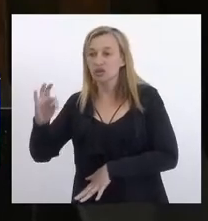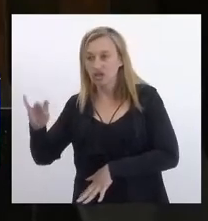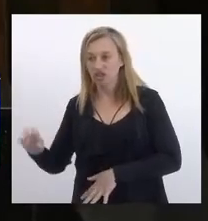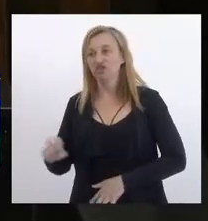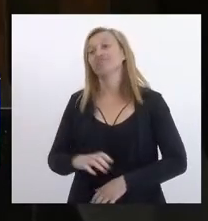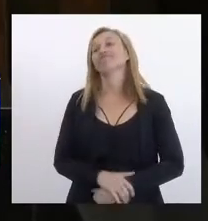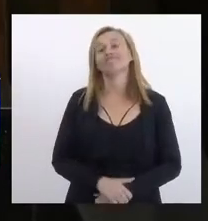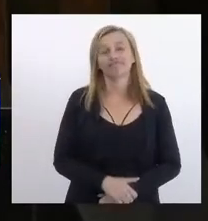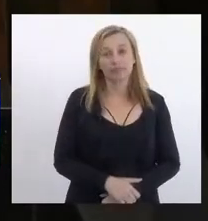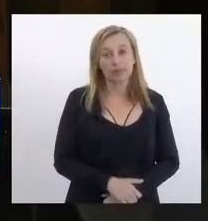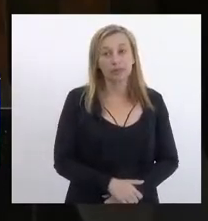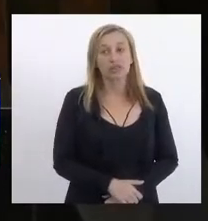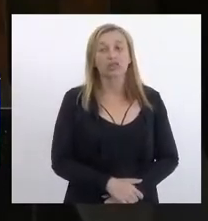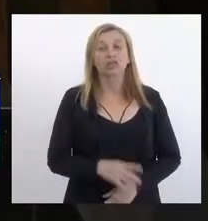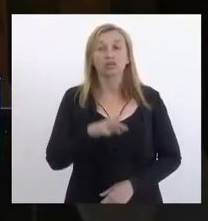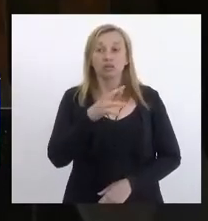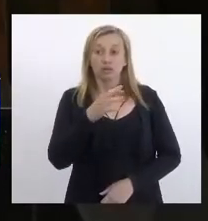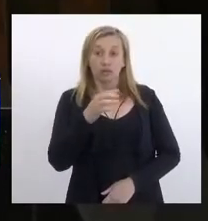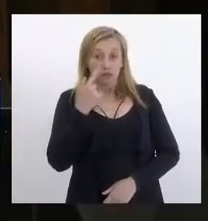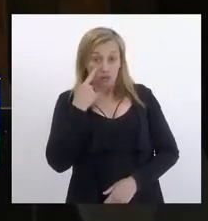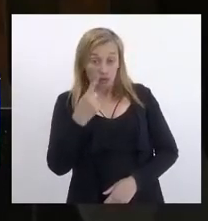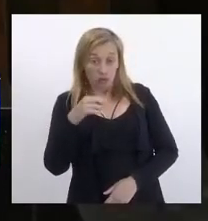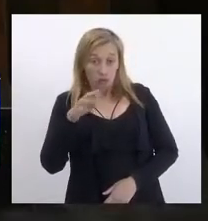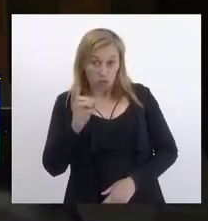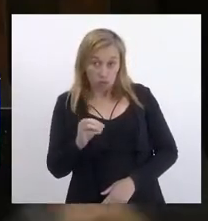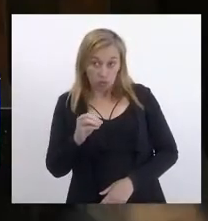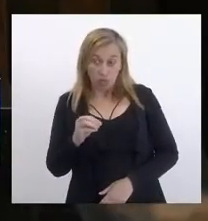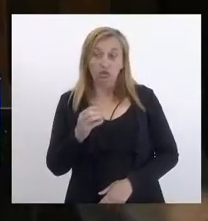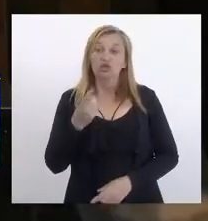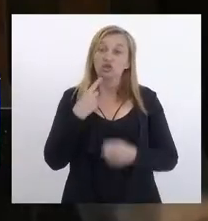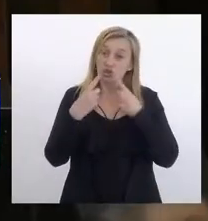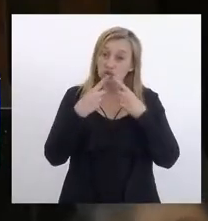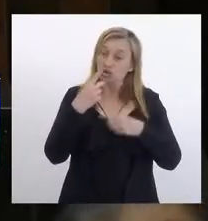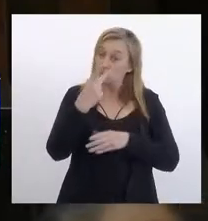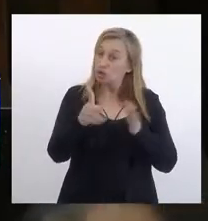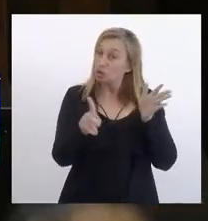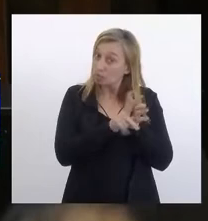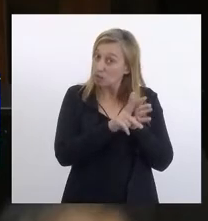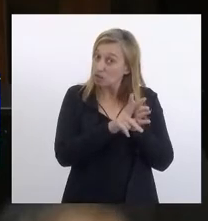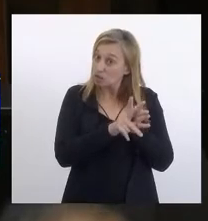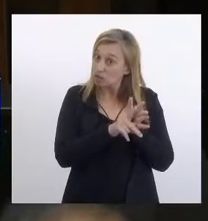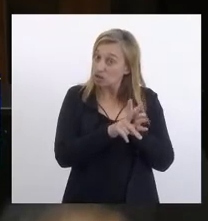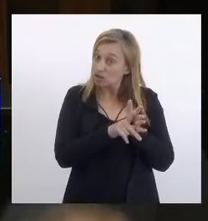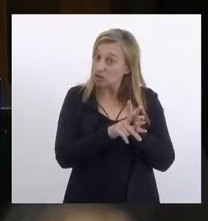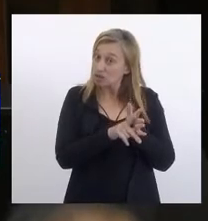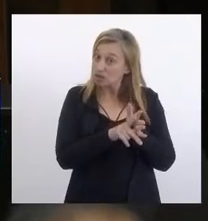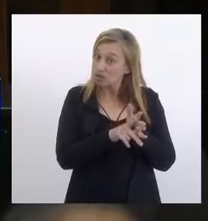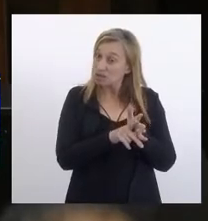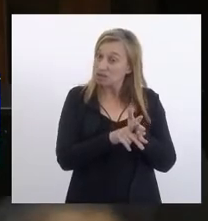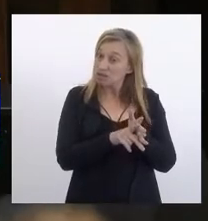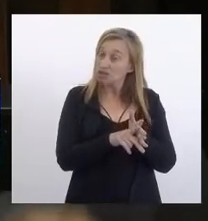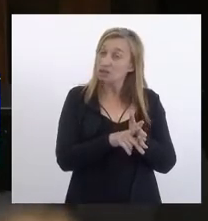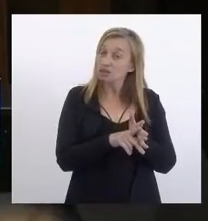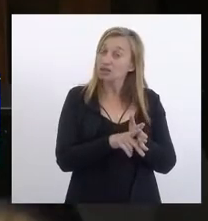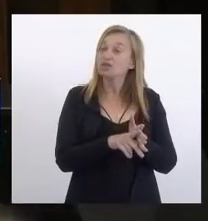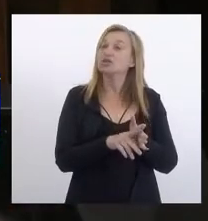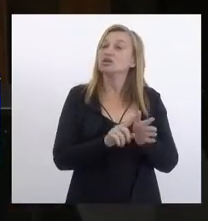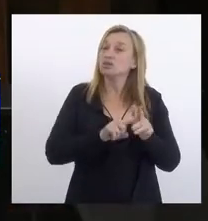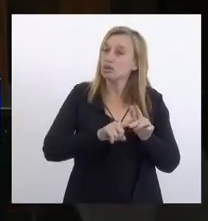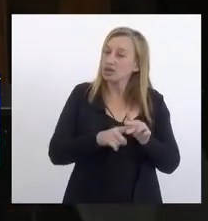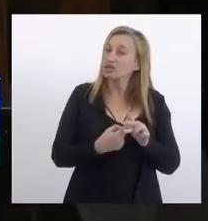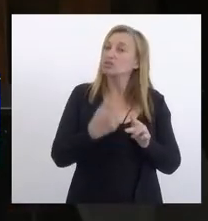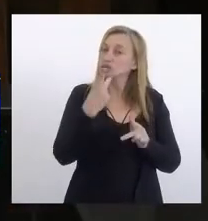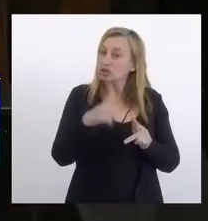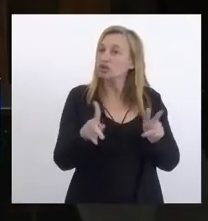futuro. Viu, Dalari? Estou falando exatamente do, discutindo o seu projeto, da justeza e correção do seu